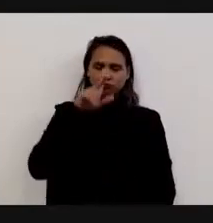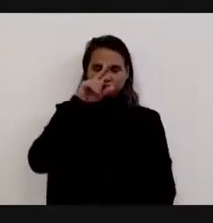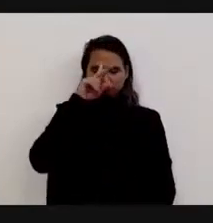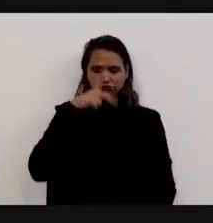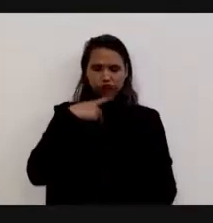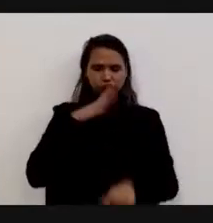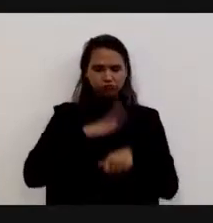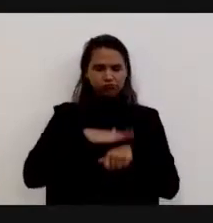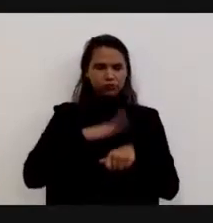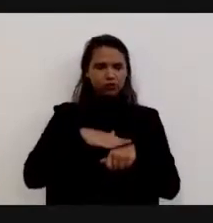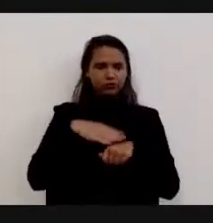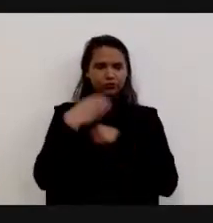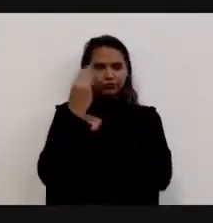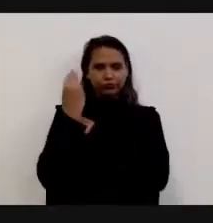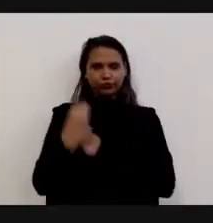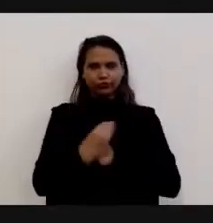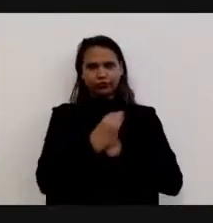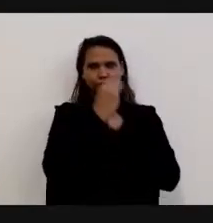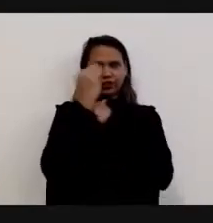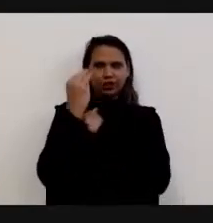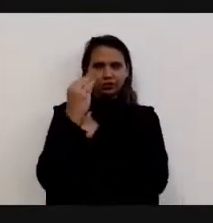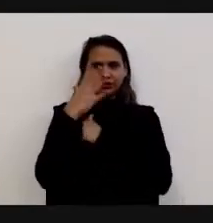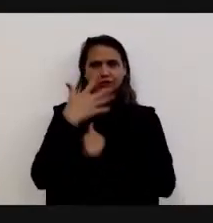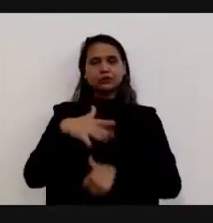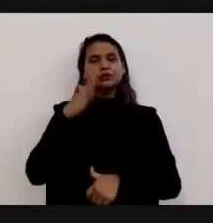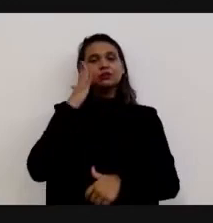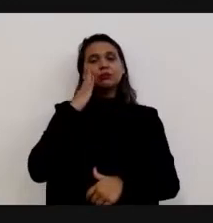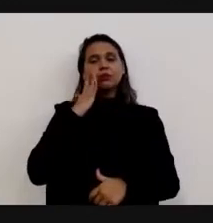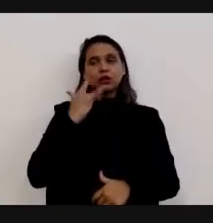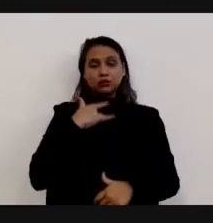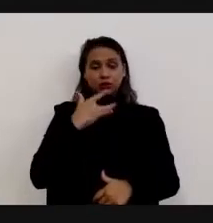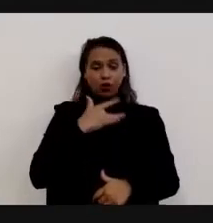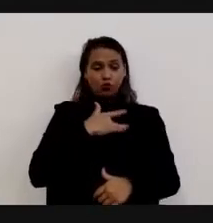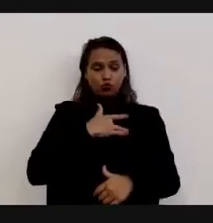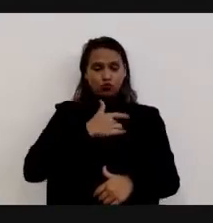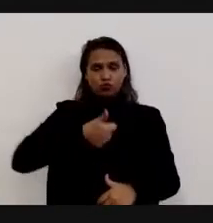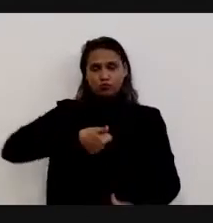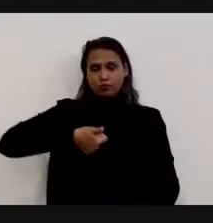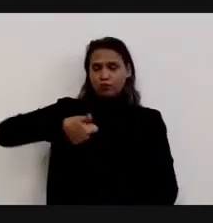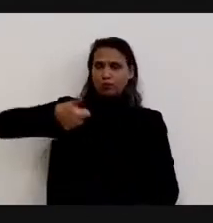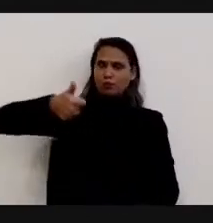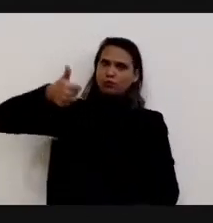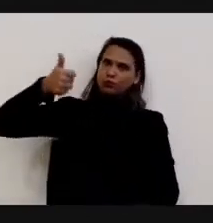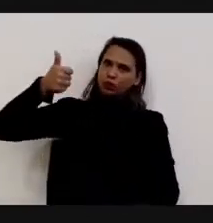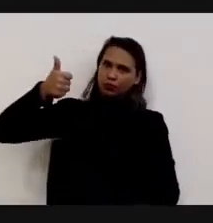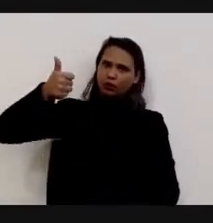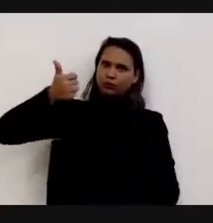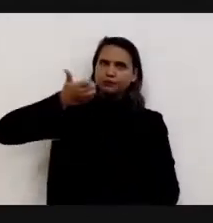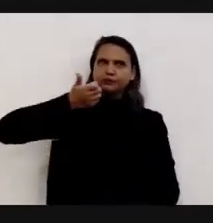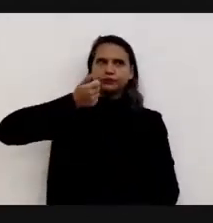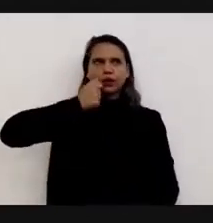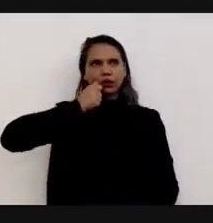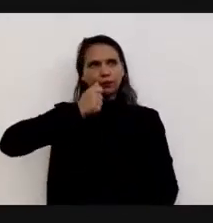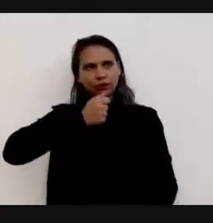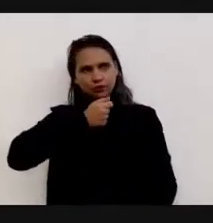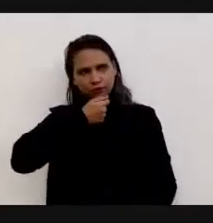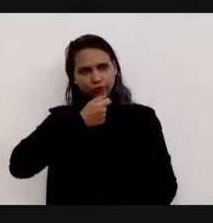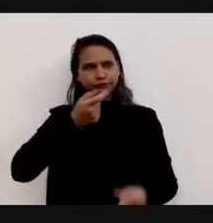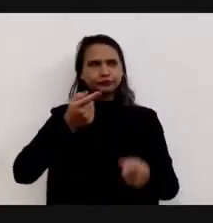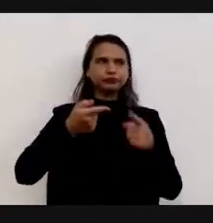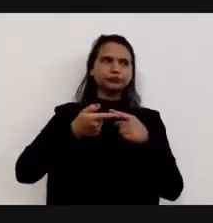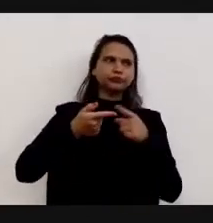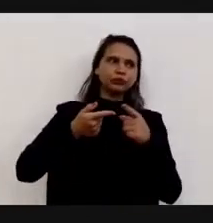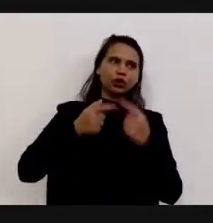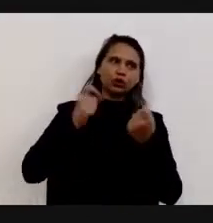as pessoas precisam ter noção de que a saúde delas vem em primeiro lugar. Ou seja, a alimentação dela, a prática de exercícios